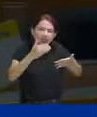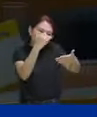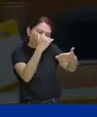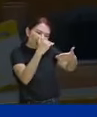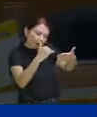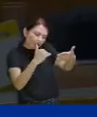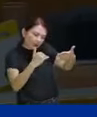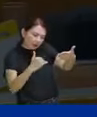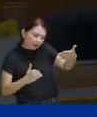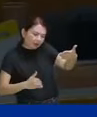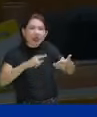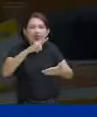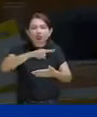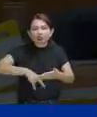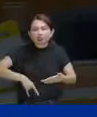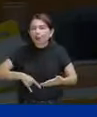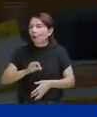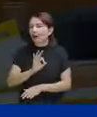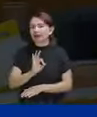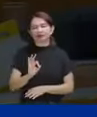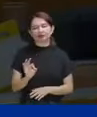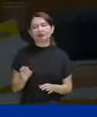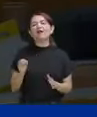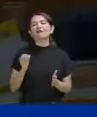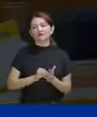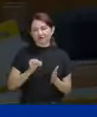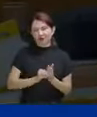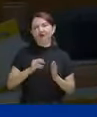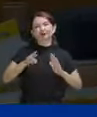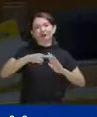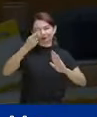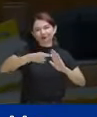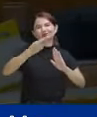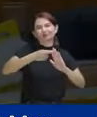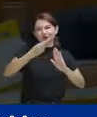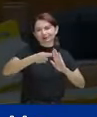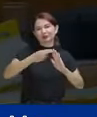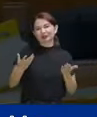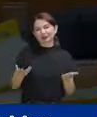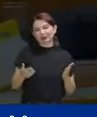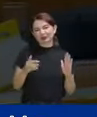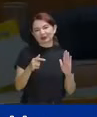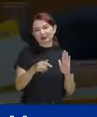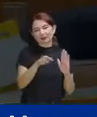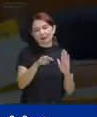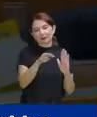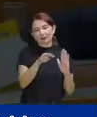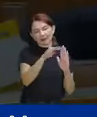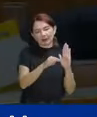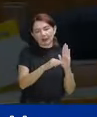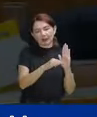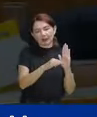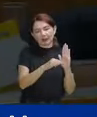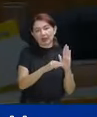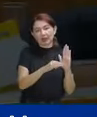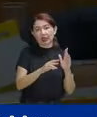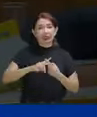que a documentação não cumpria o que a resolução prevê, ela teve a oportunidade de corrigir, não